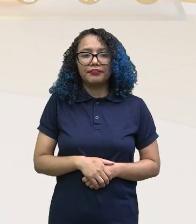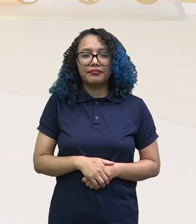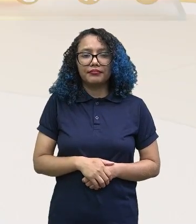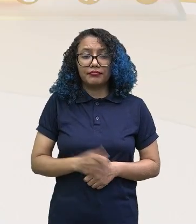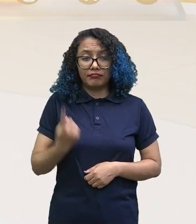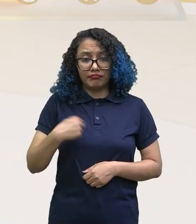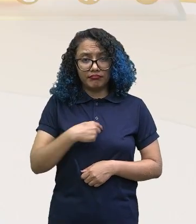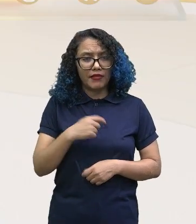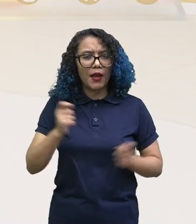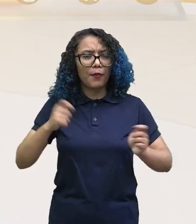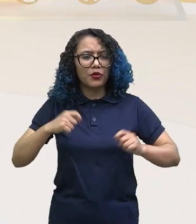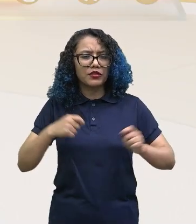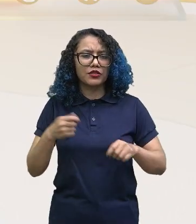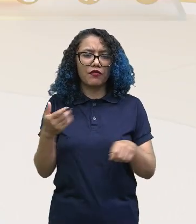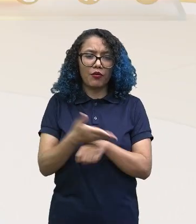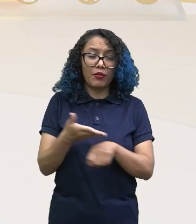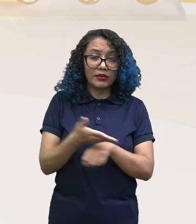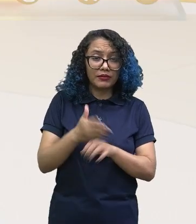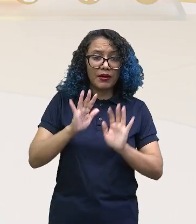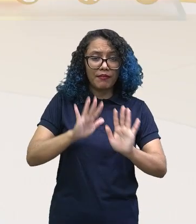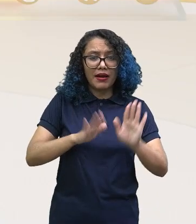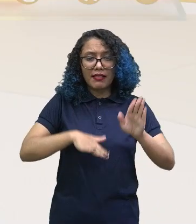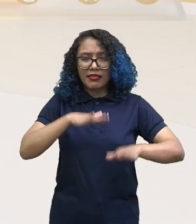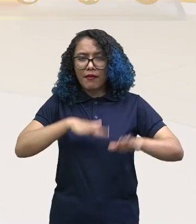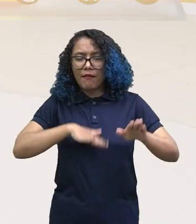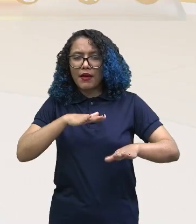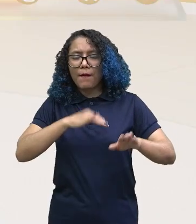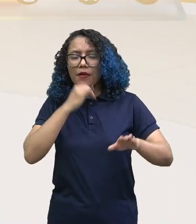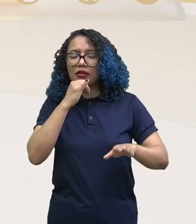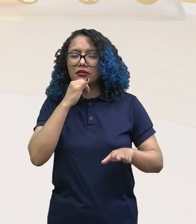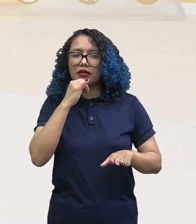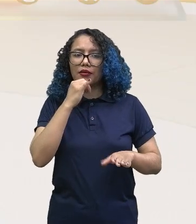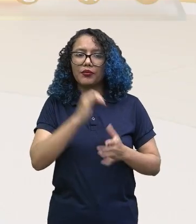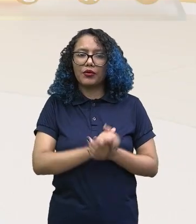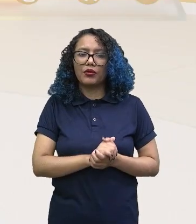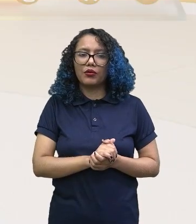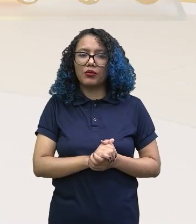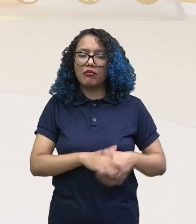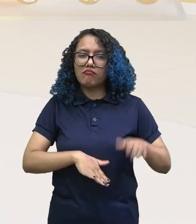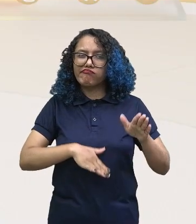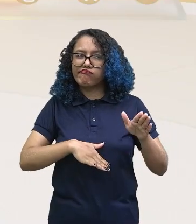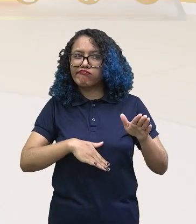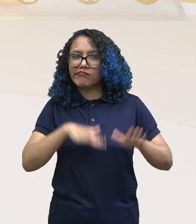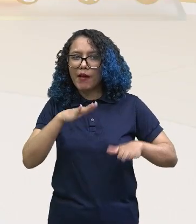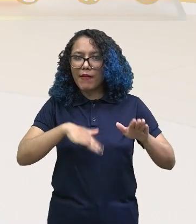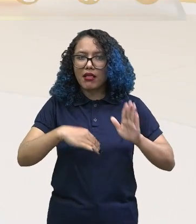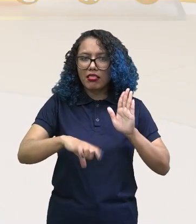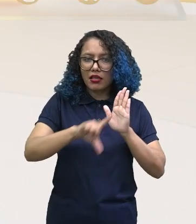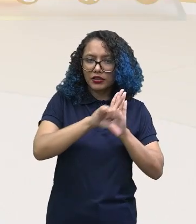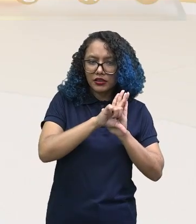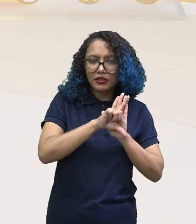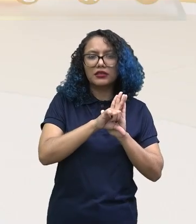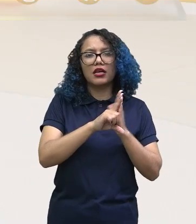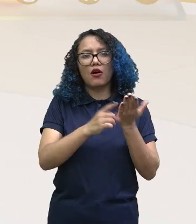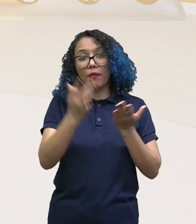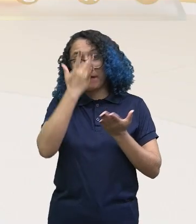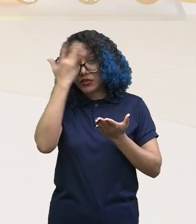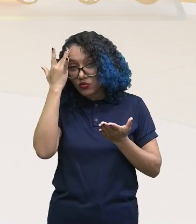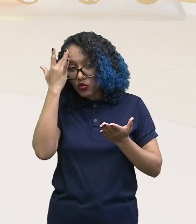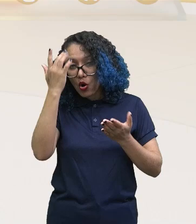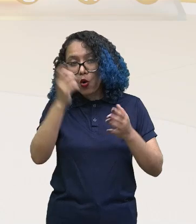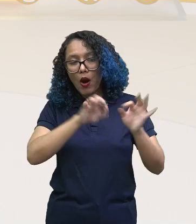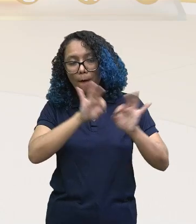inclusive, participar, mas depende muito de quem, né? Da legislação, de quem são os